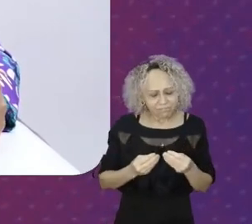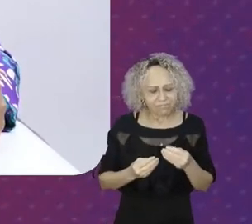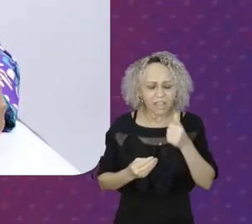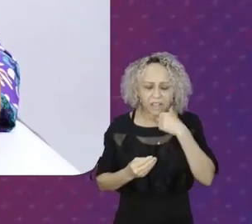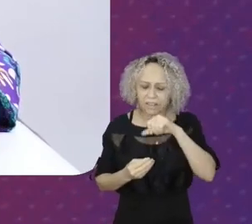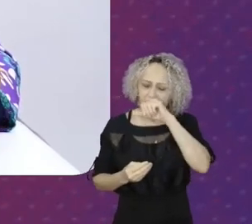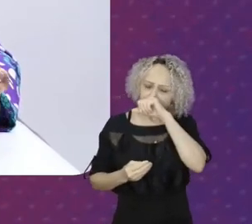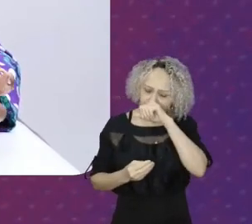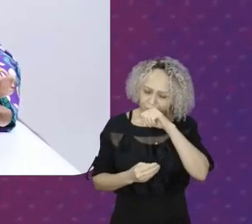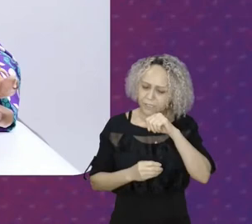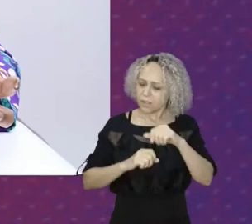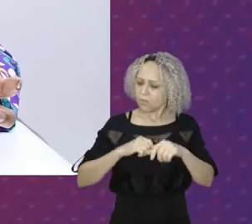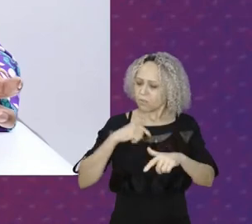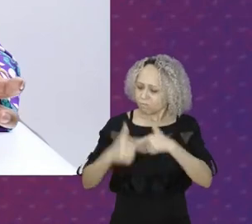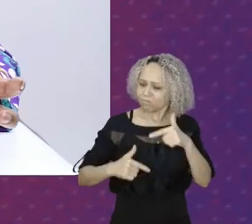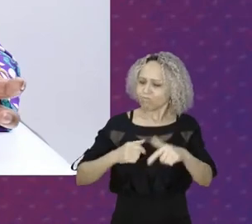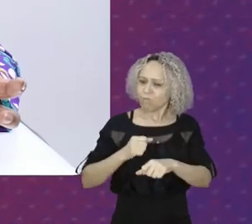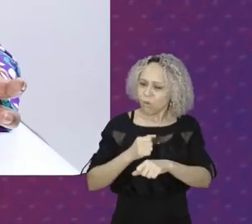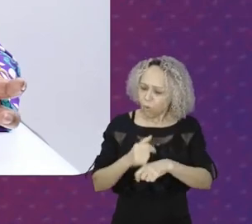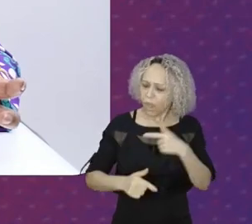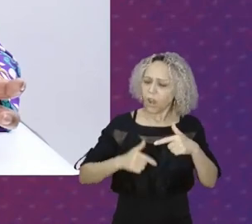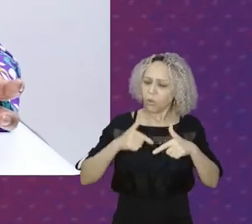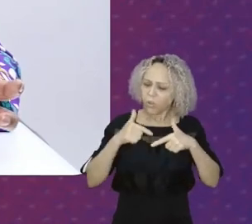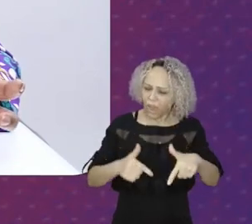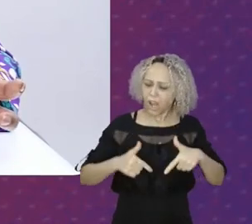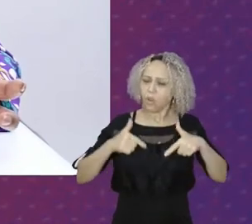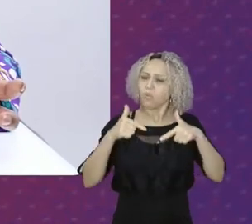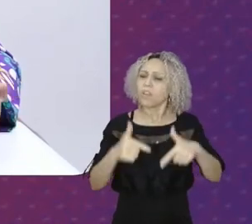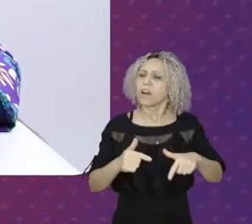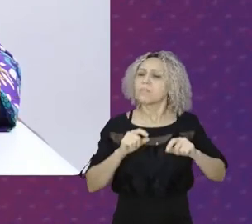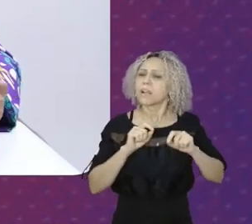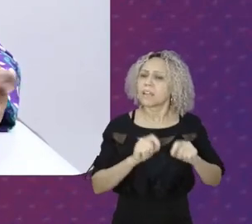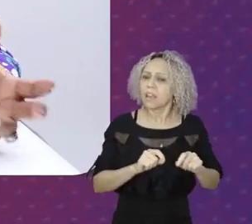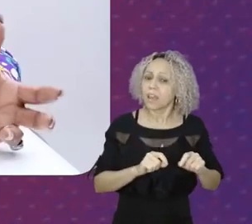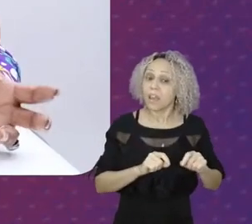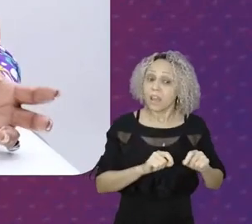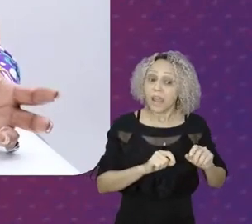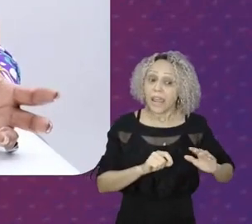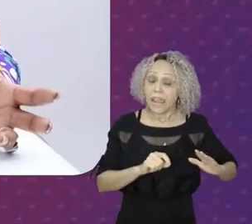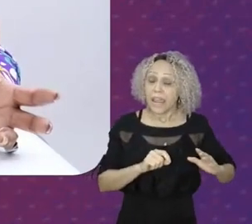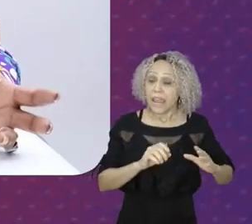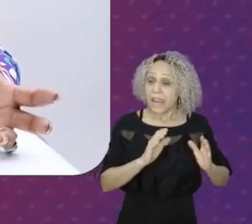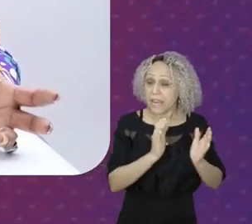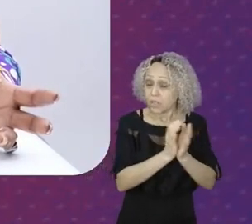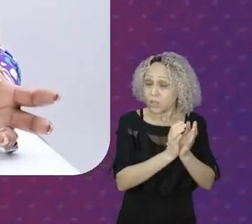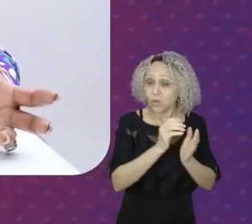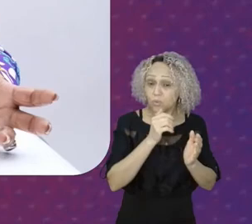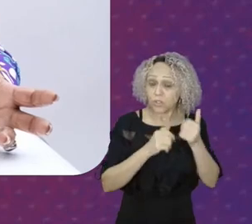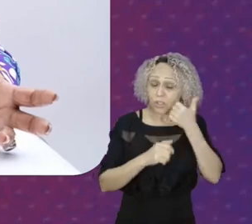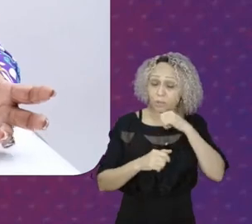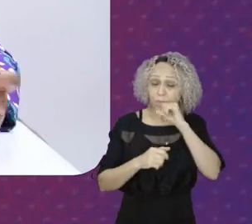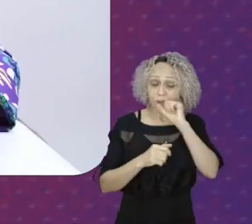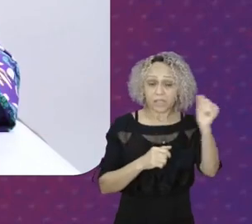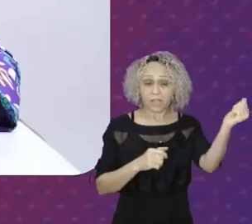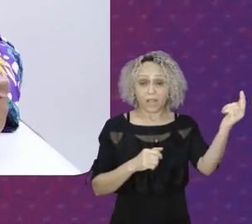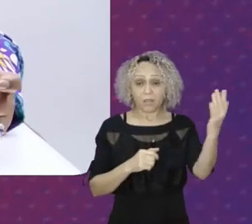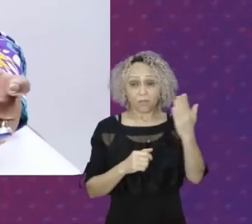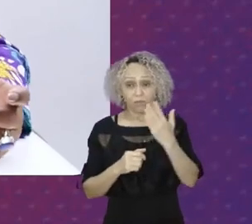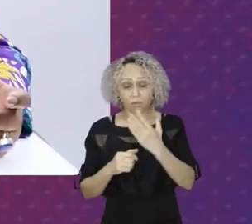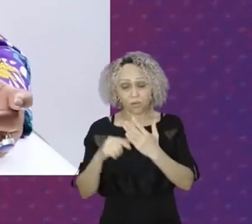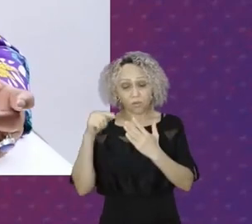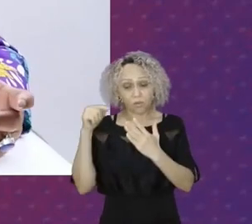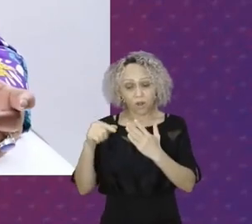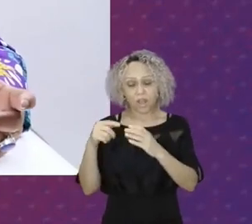mobilizadas, porque tem o benefício de prestação continuada, que é um